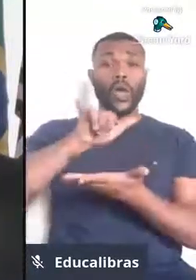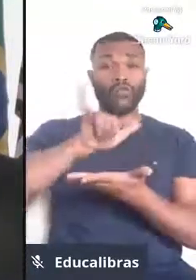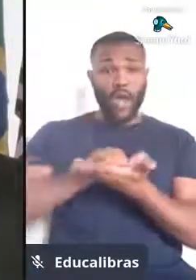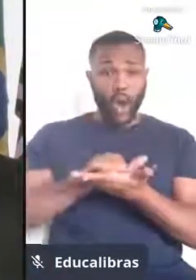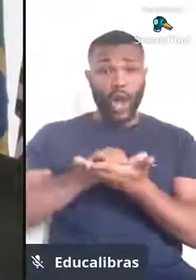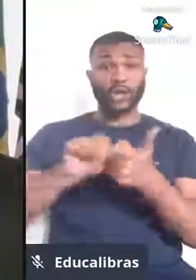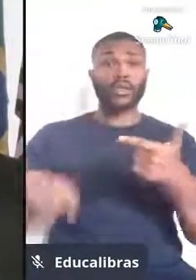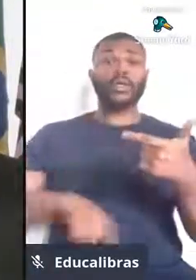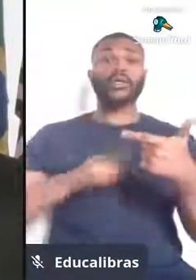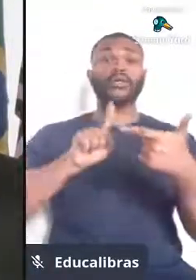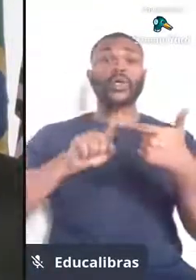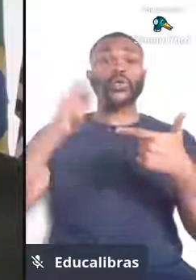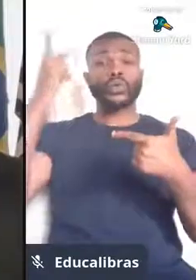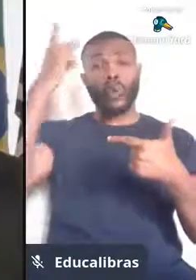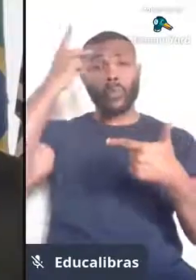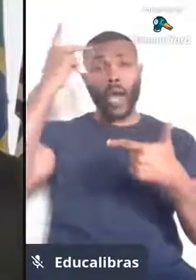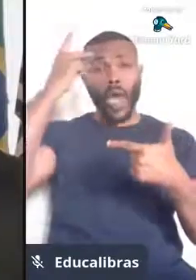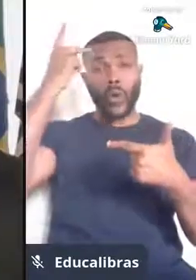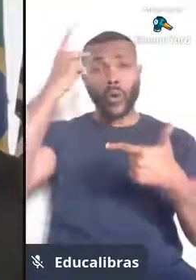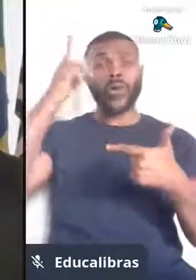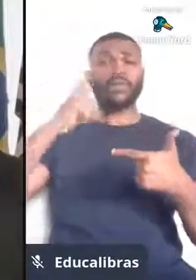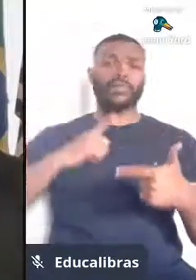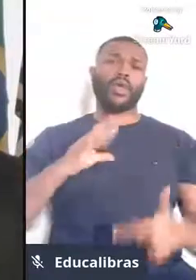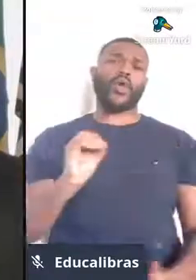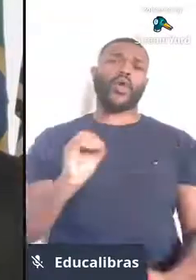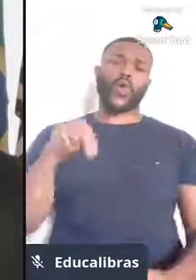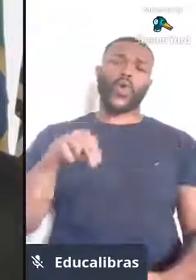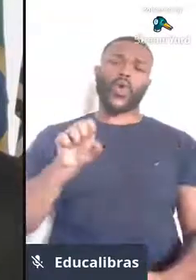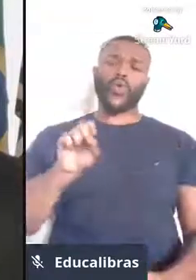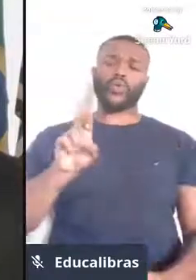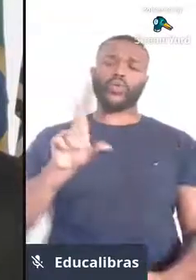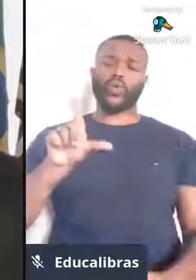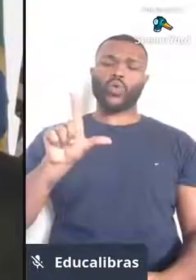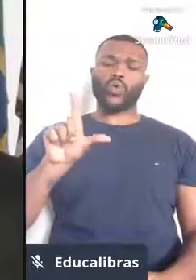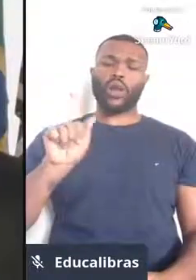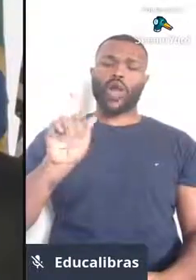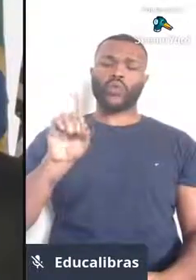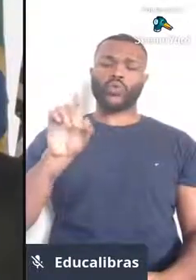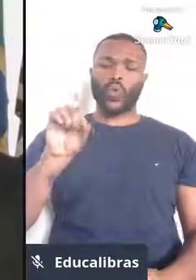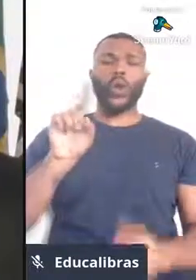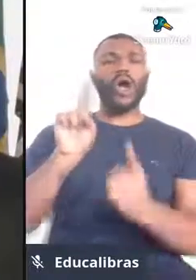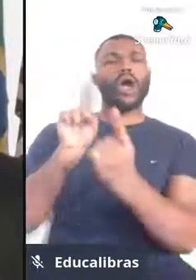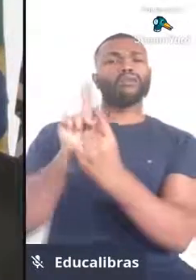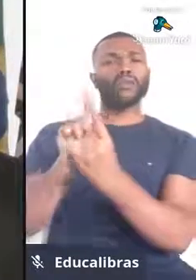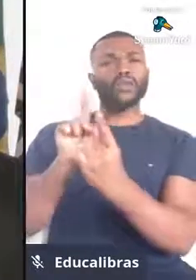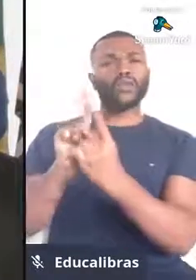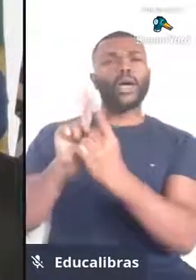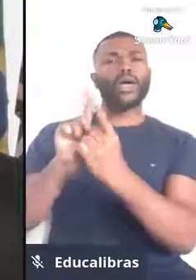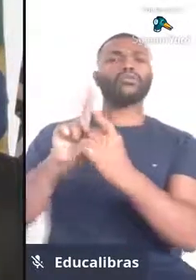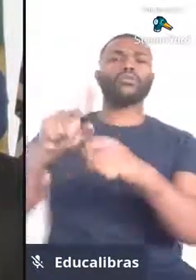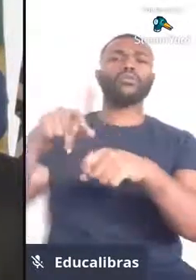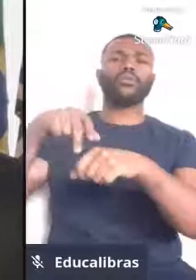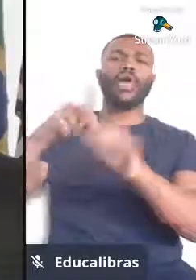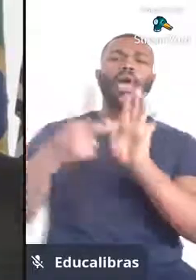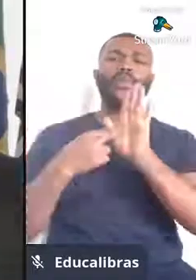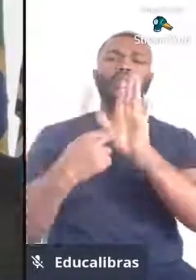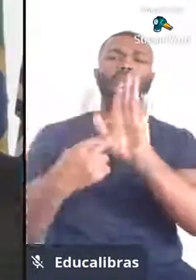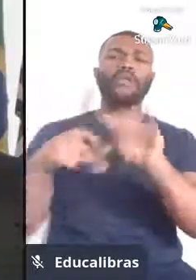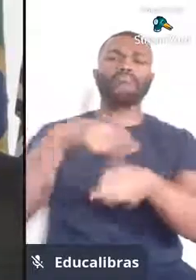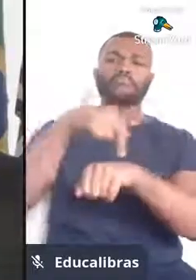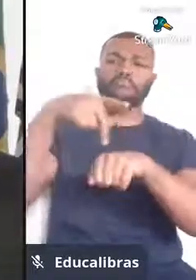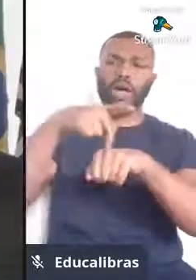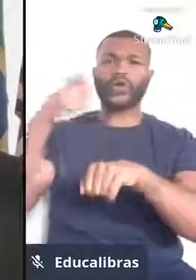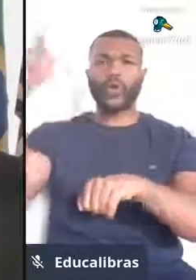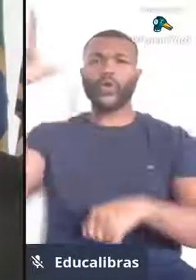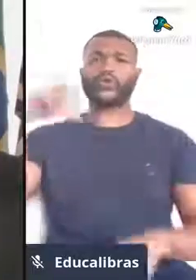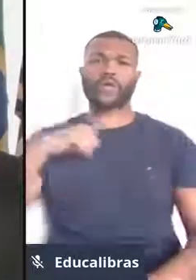Paulo. Então, a gente também tem uma série de questões consulares e atendimento ao corpo consular que a gente auxilia. O terceiro núcleo é